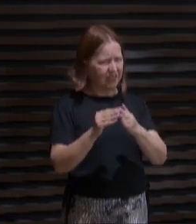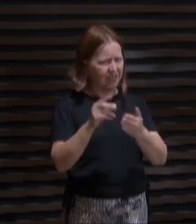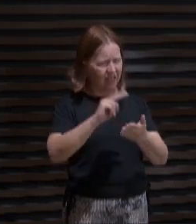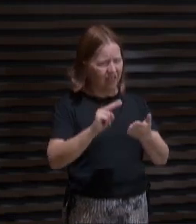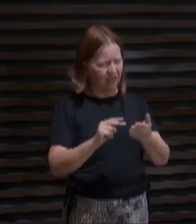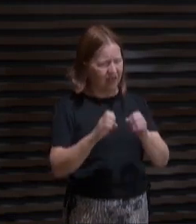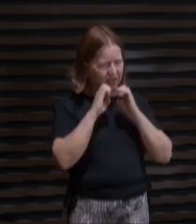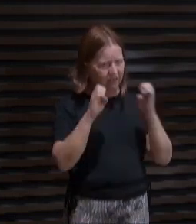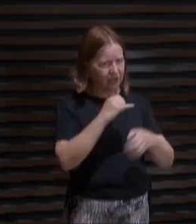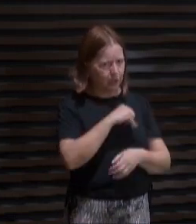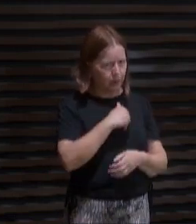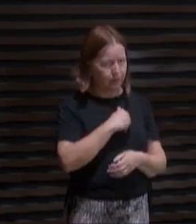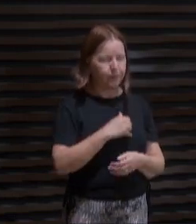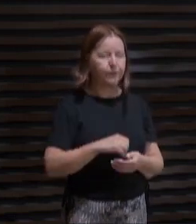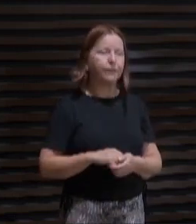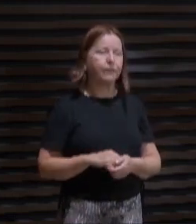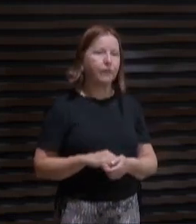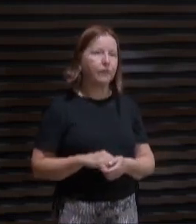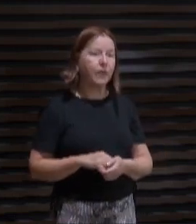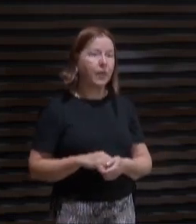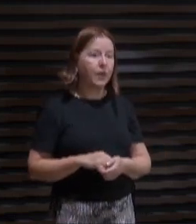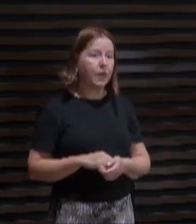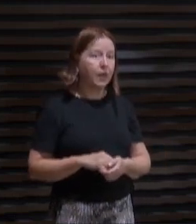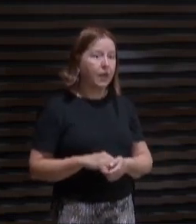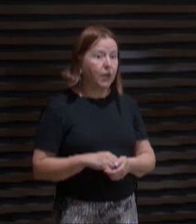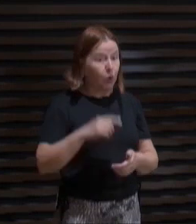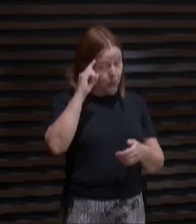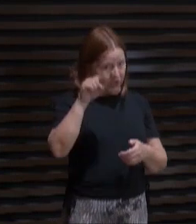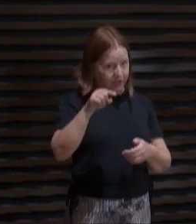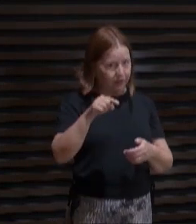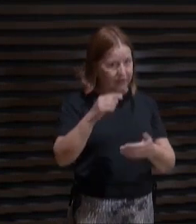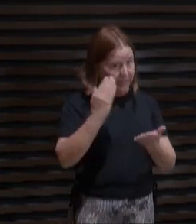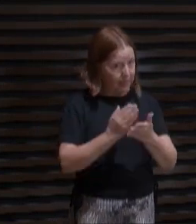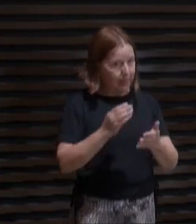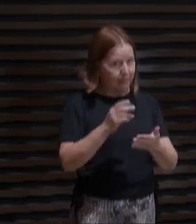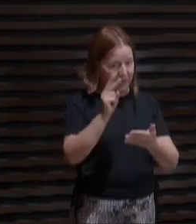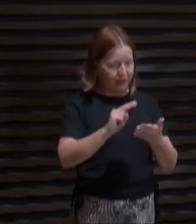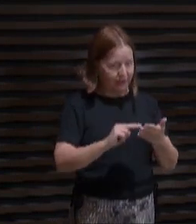João. Quando você terminar de ler o Evangelho de João, você me procura.